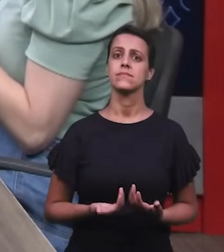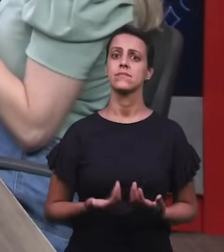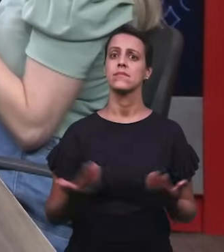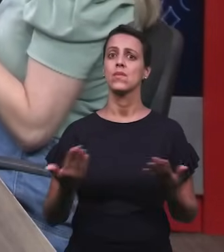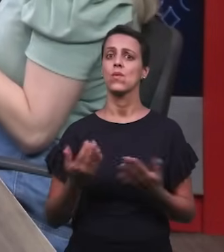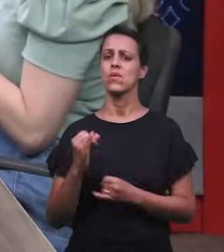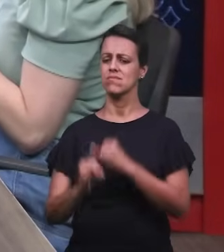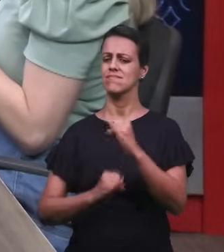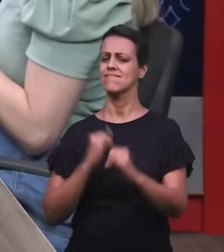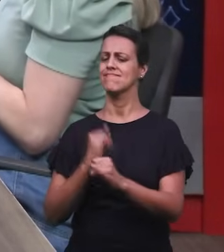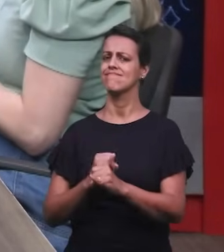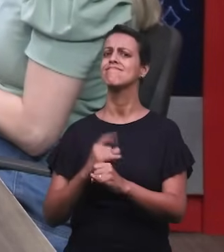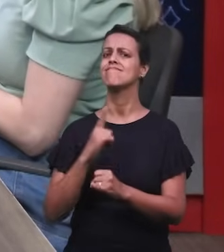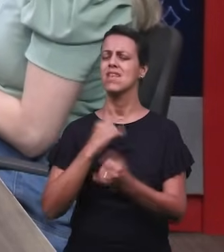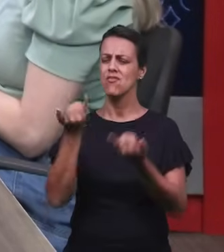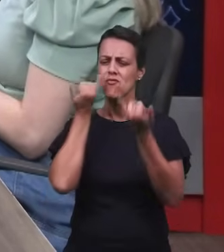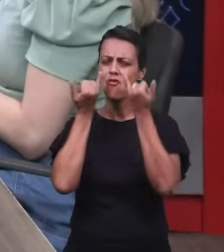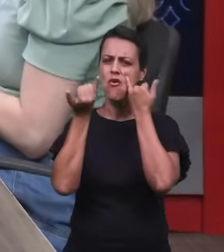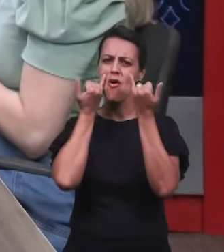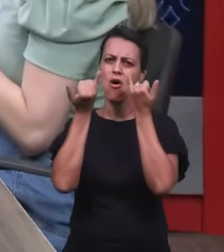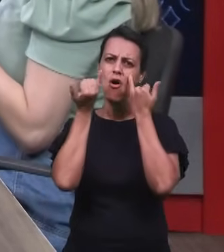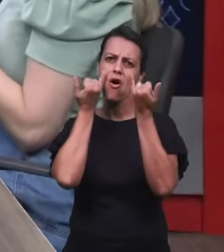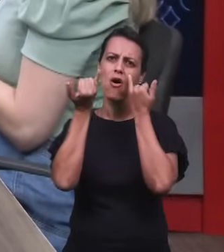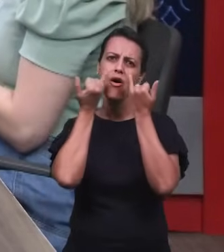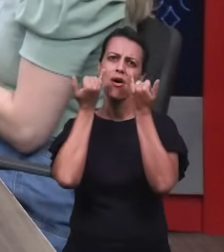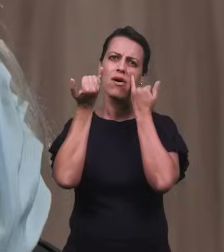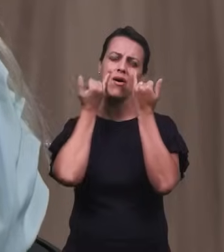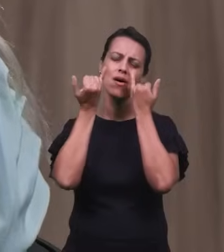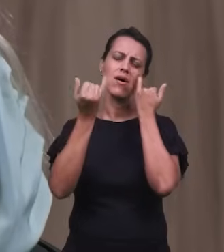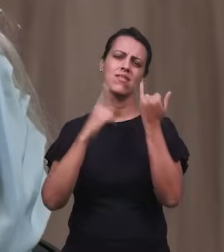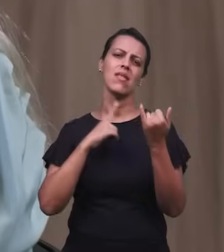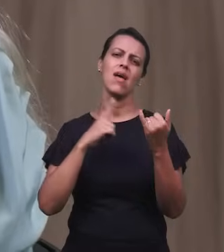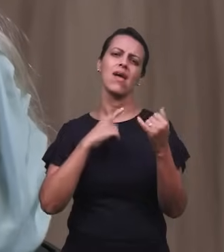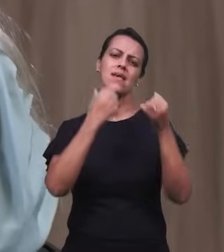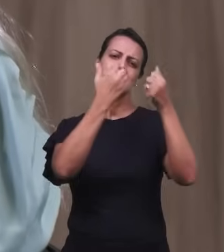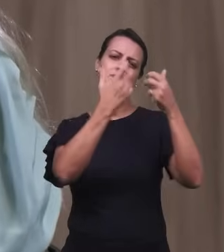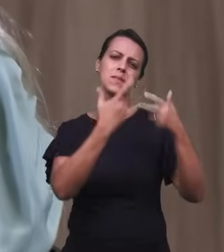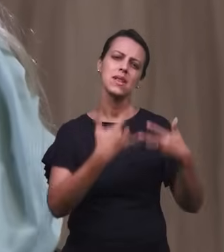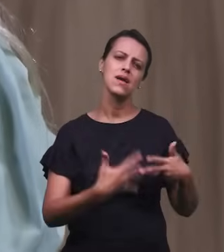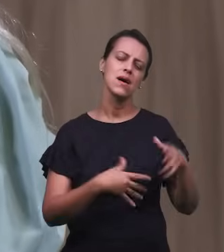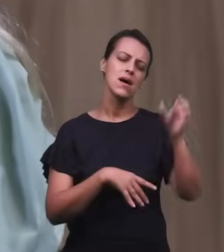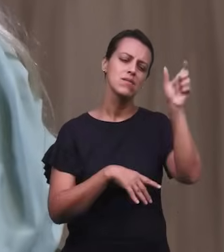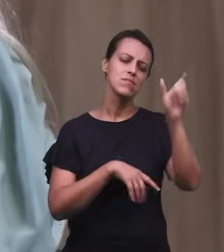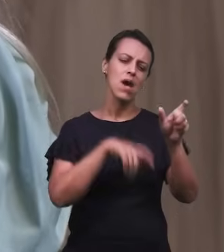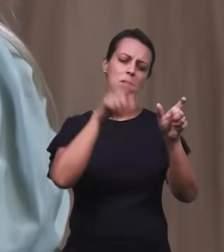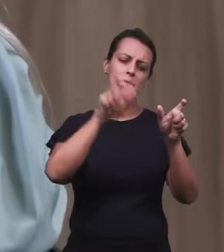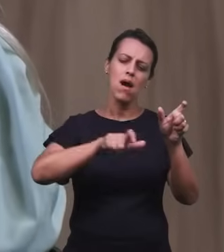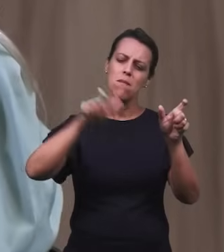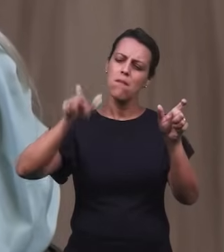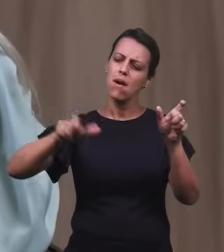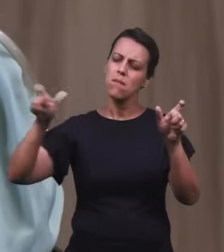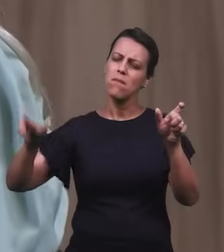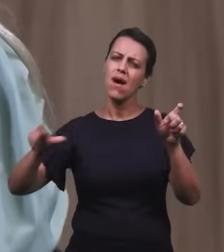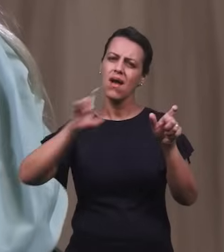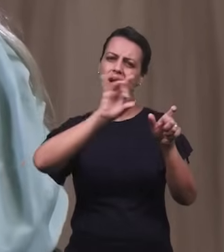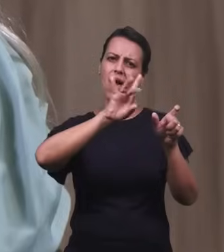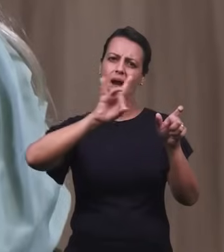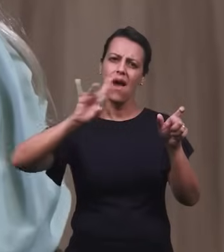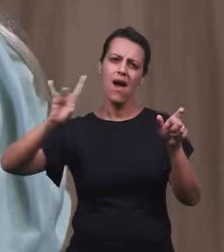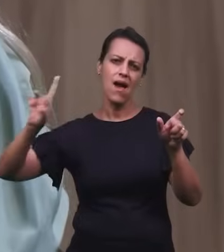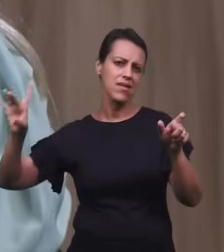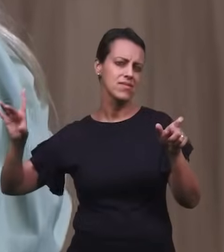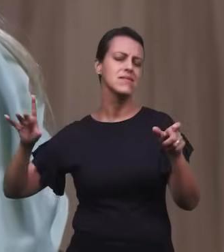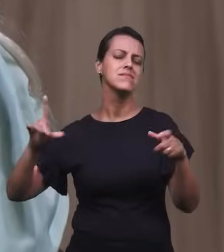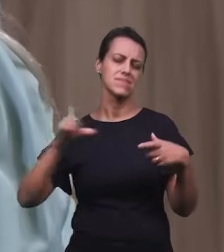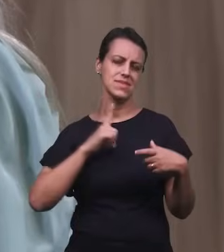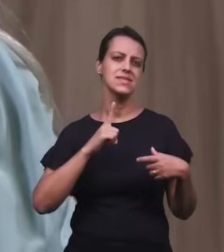internet, tem muitas informações. Tem livros que falam sobre os temperamentos. Na internet, nós encontramos muito conteúdo